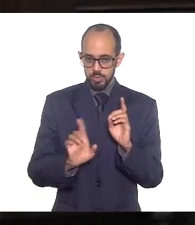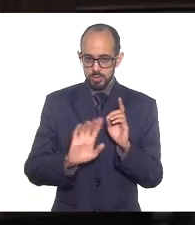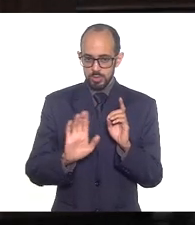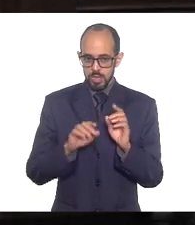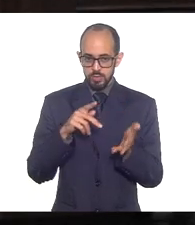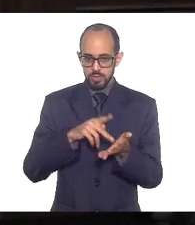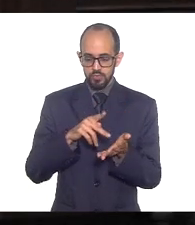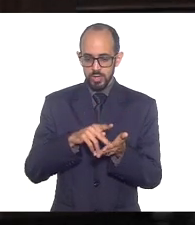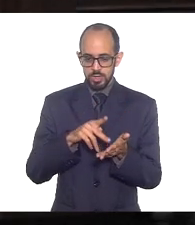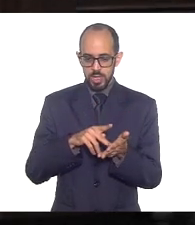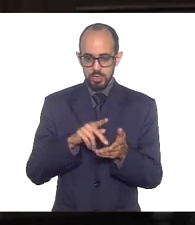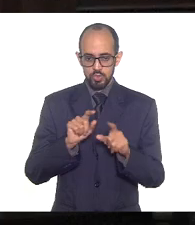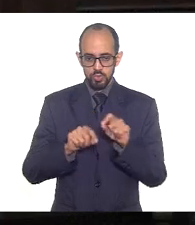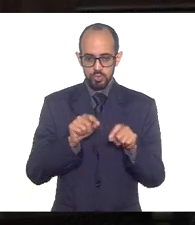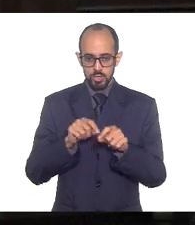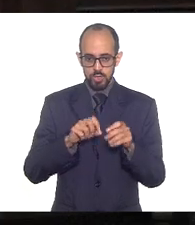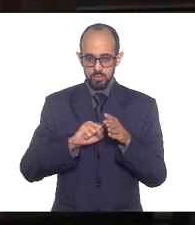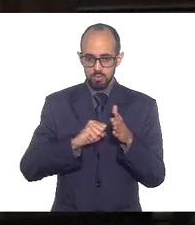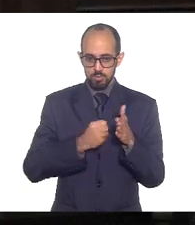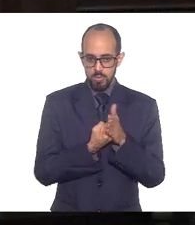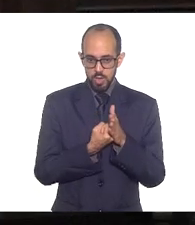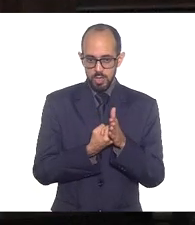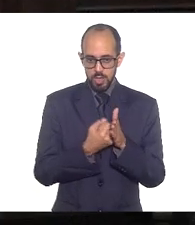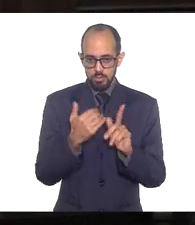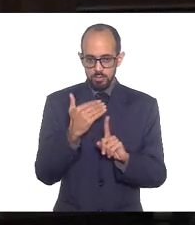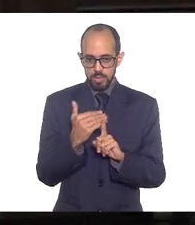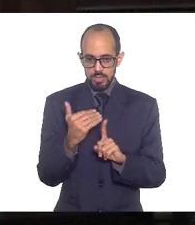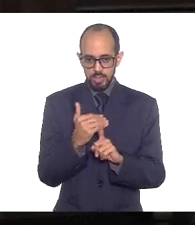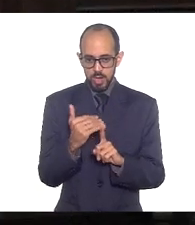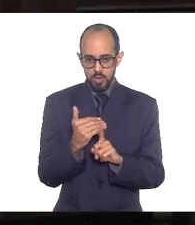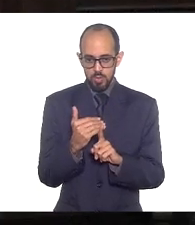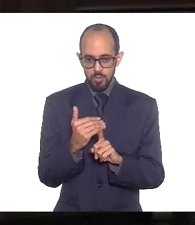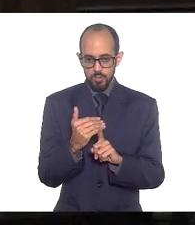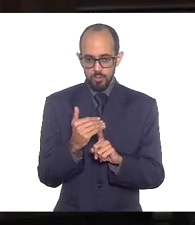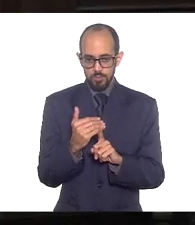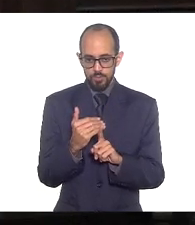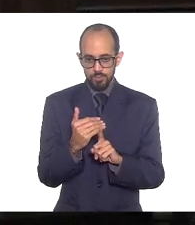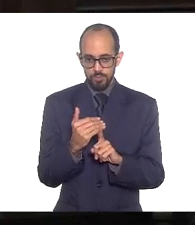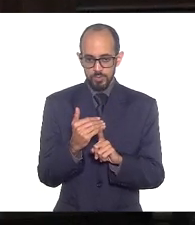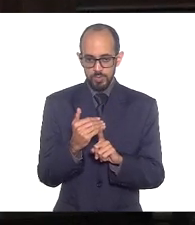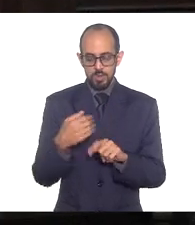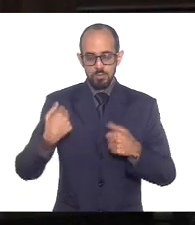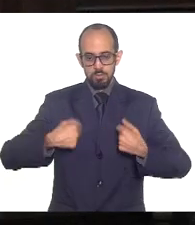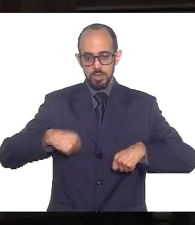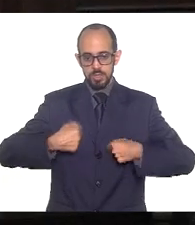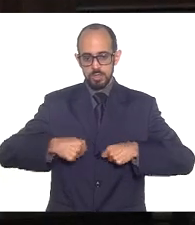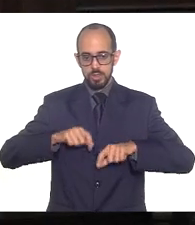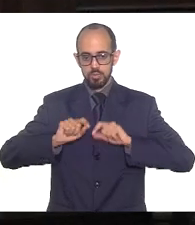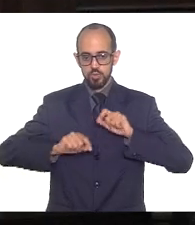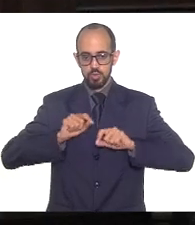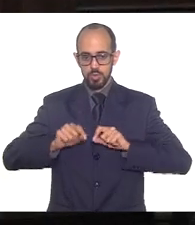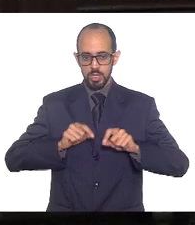de fato do veto parcial a uma necessidade